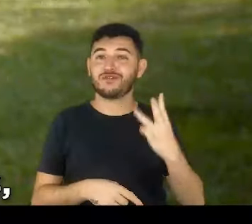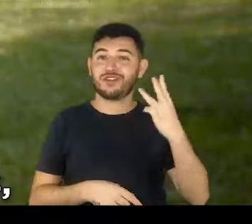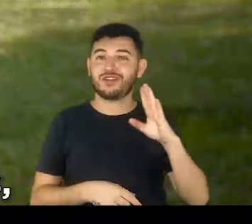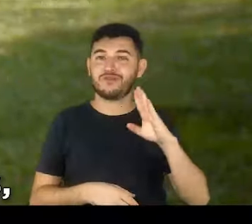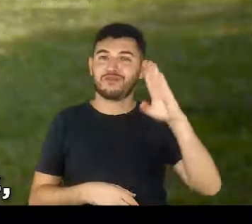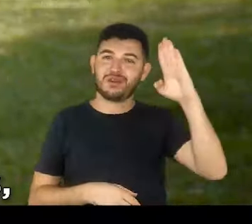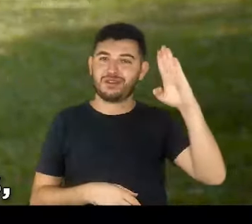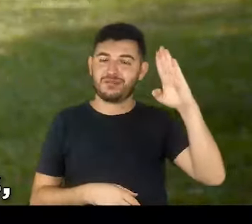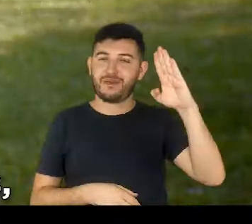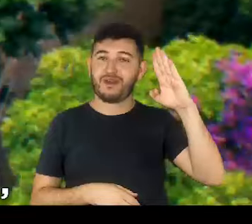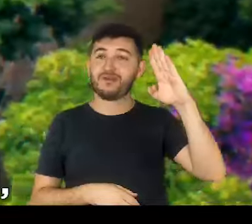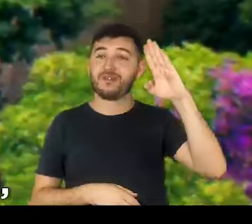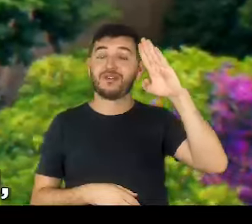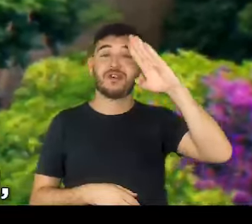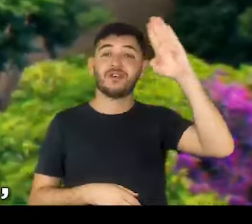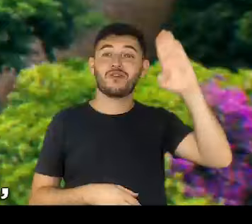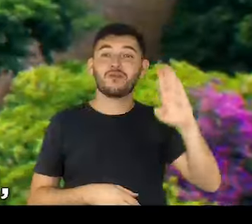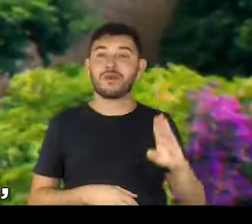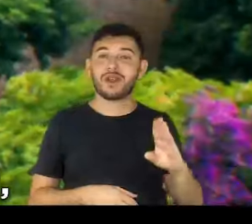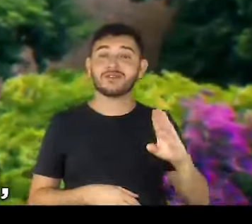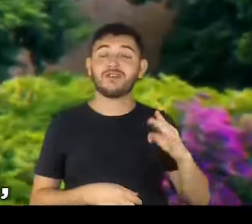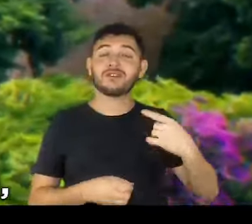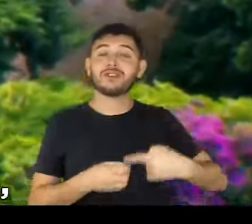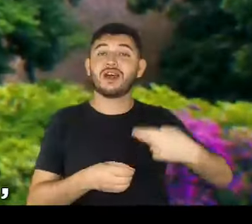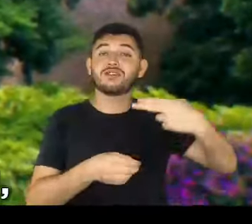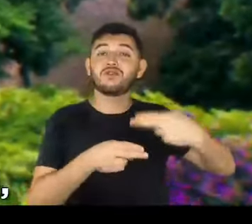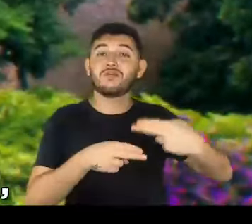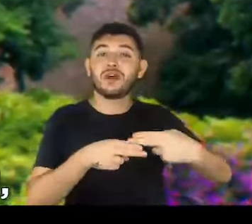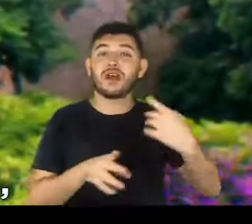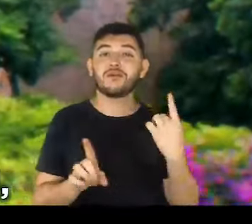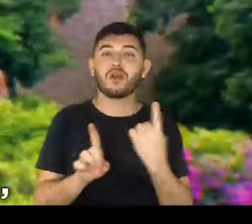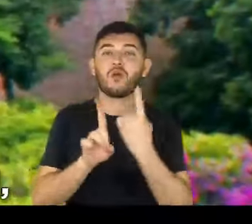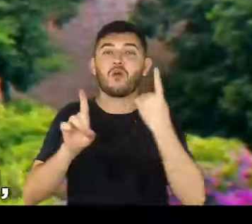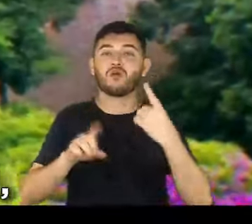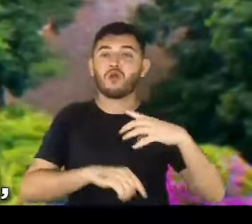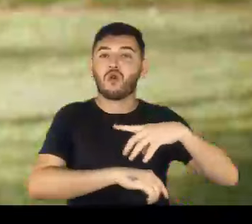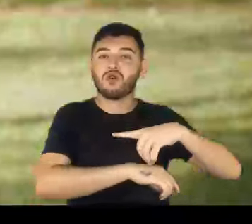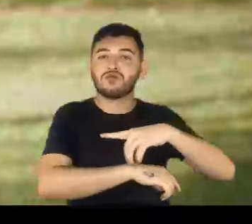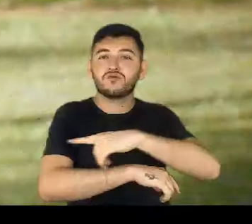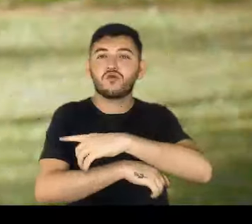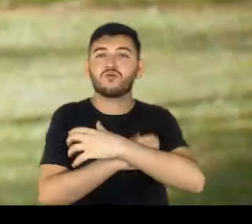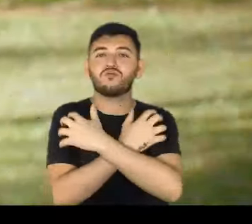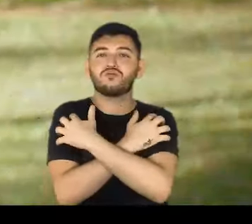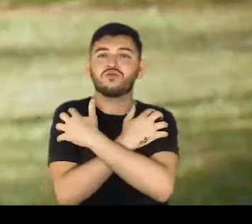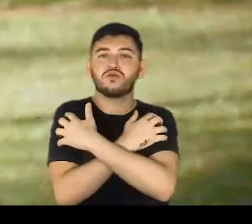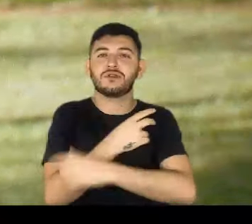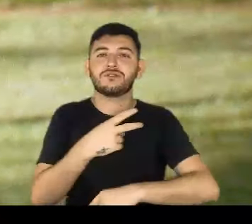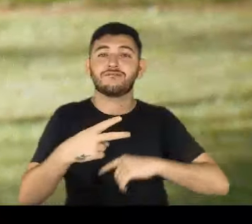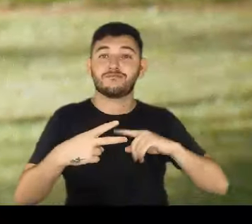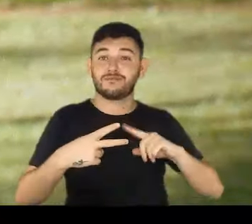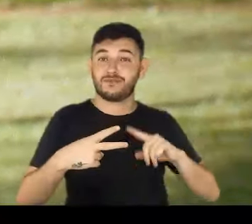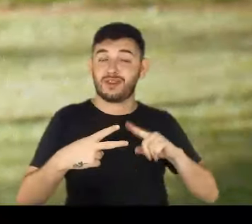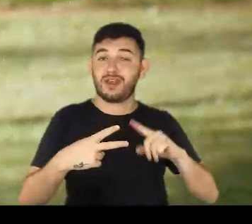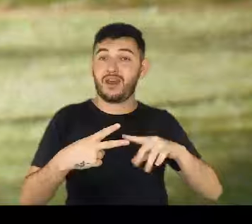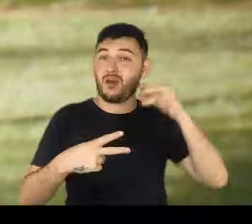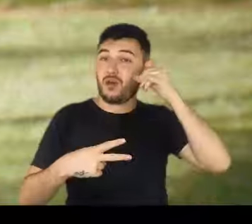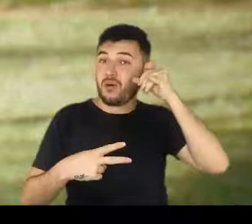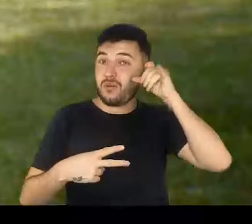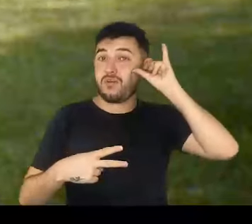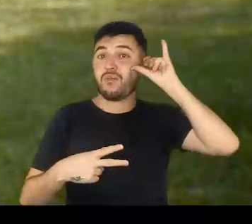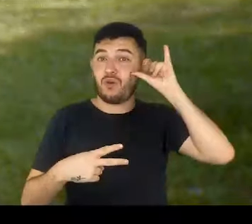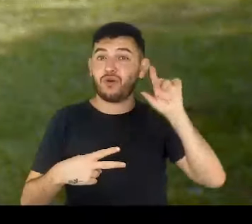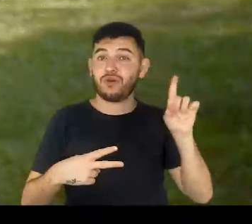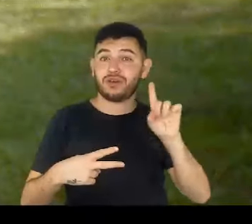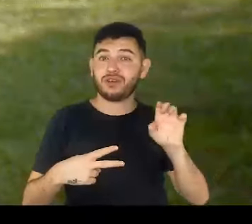que nós selecionamos, né? Que Uberaba é a terra dos dinossauros do Brasil, Uberaba é a capital mundial do Zebu